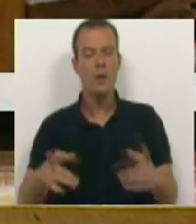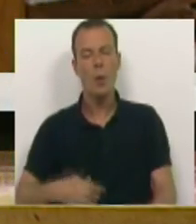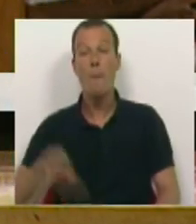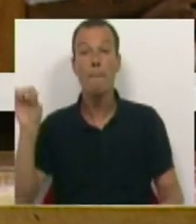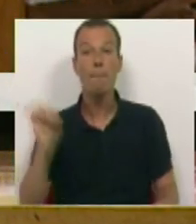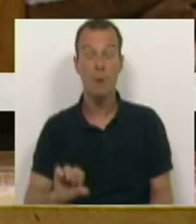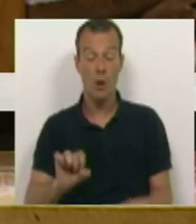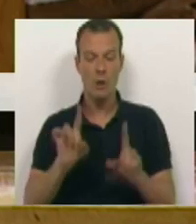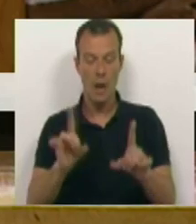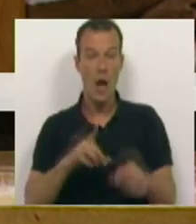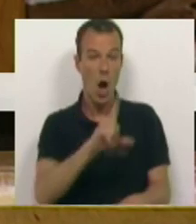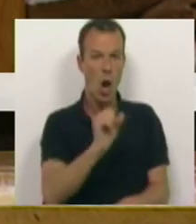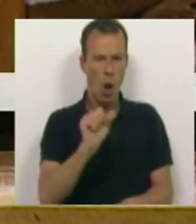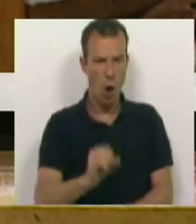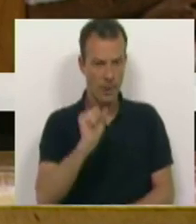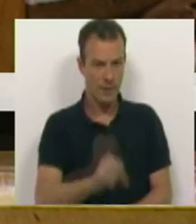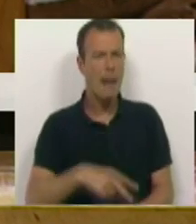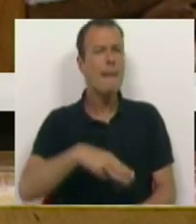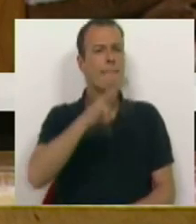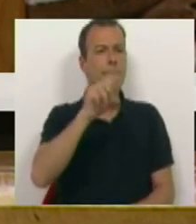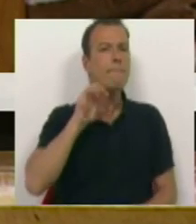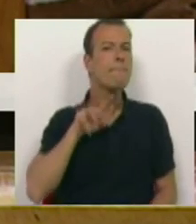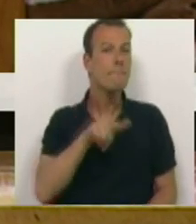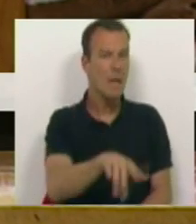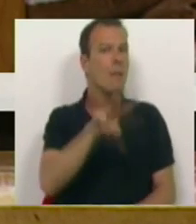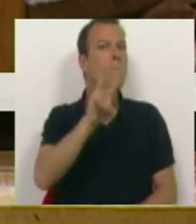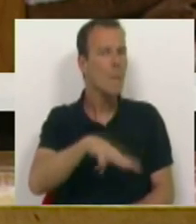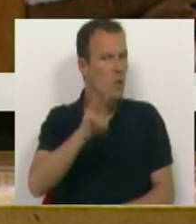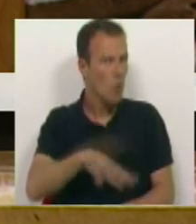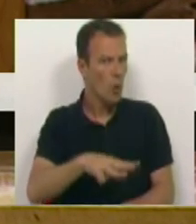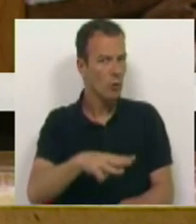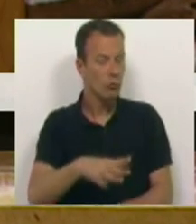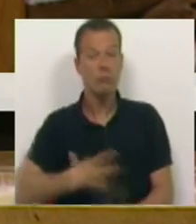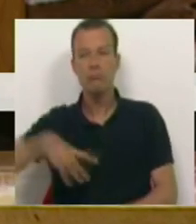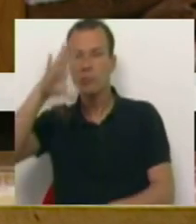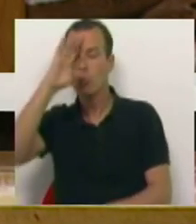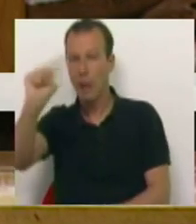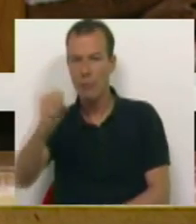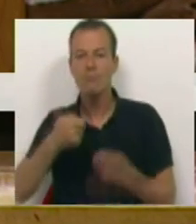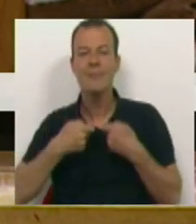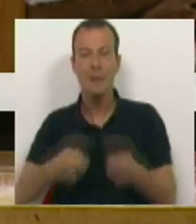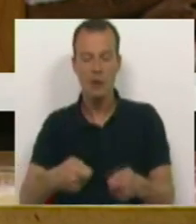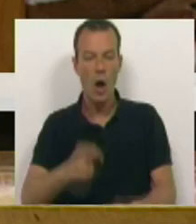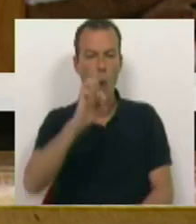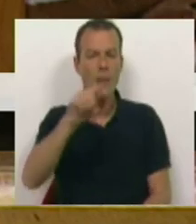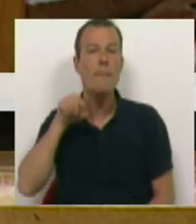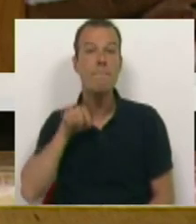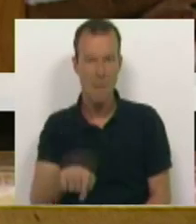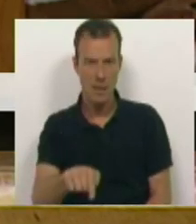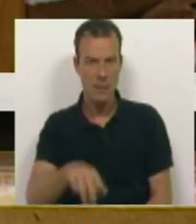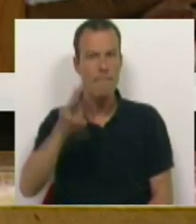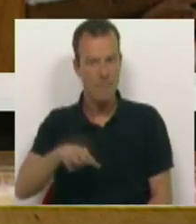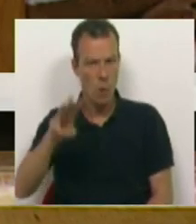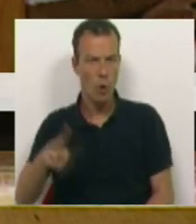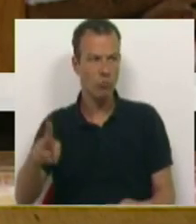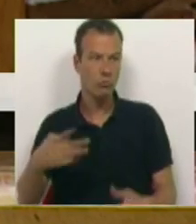cenários, o Lone Star gasta 1.000 milhões para ficar com um banco limpo e o Estado gasta quase 8.000 milhões para ficar sem